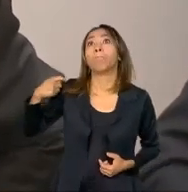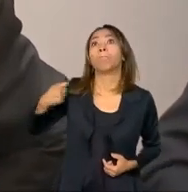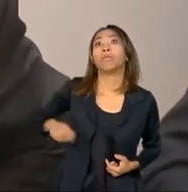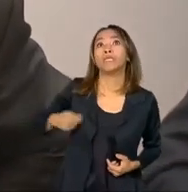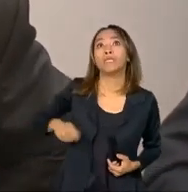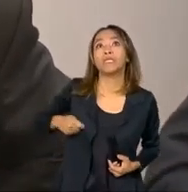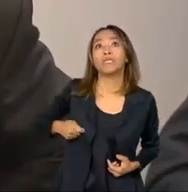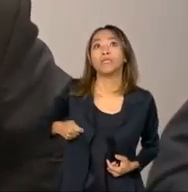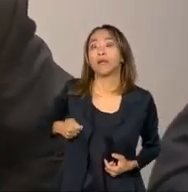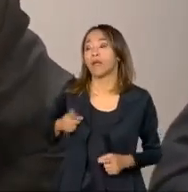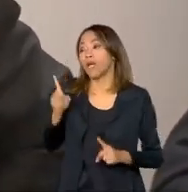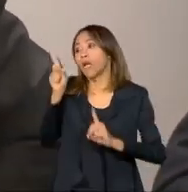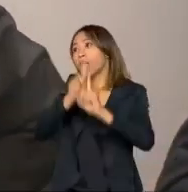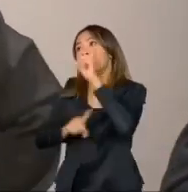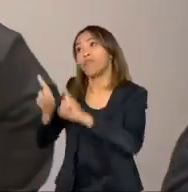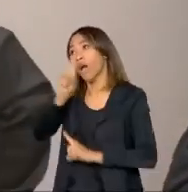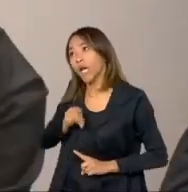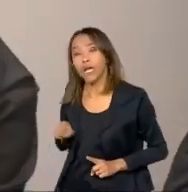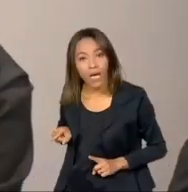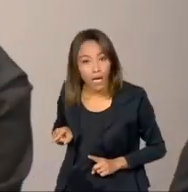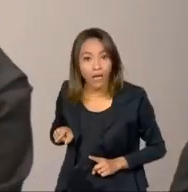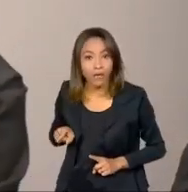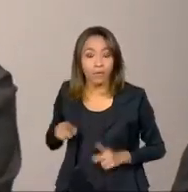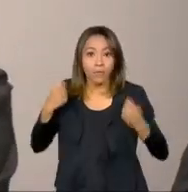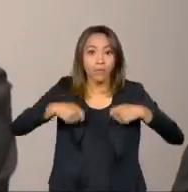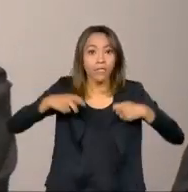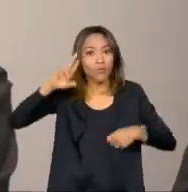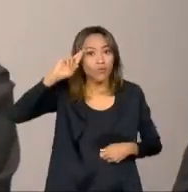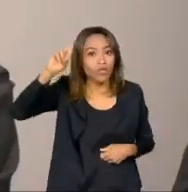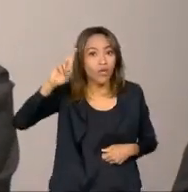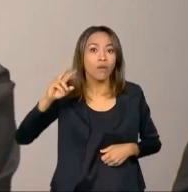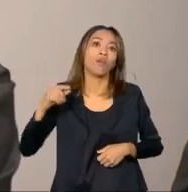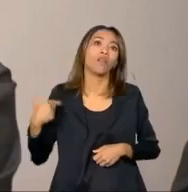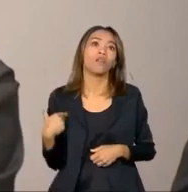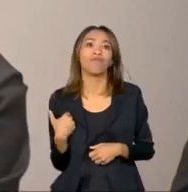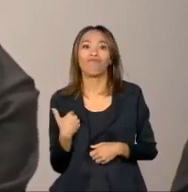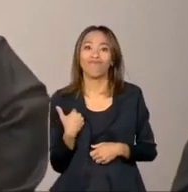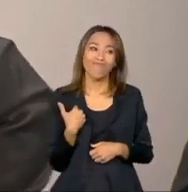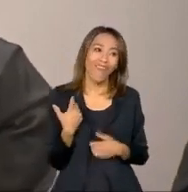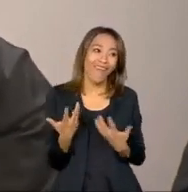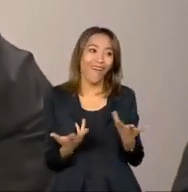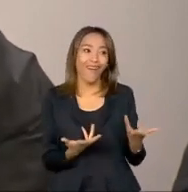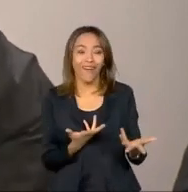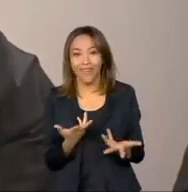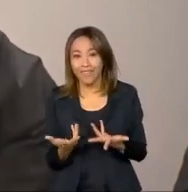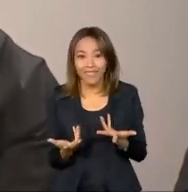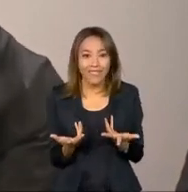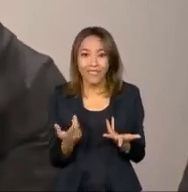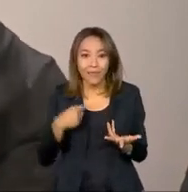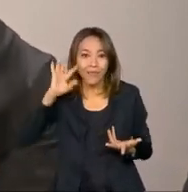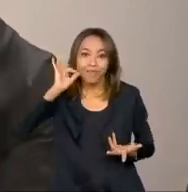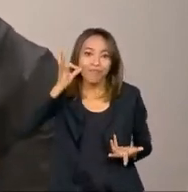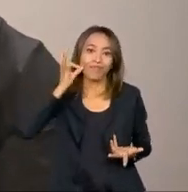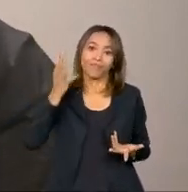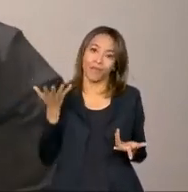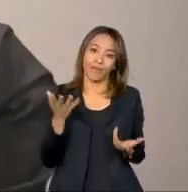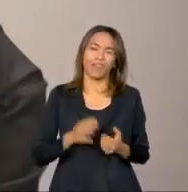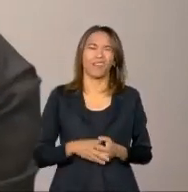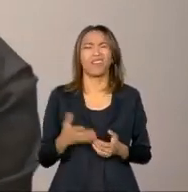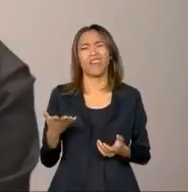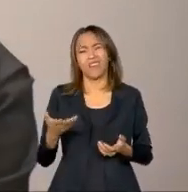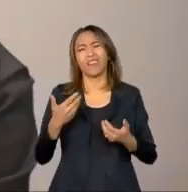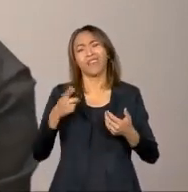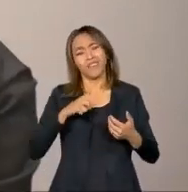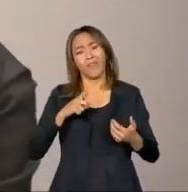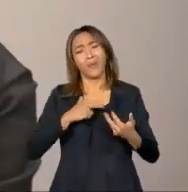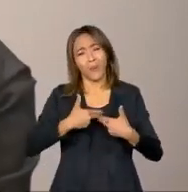ele falha, né? Então, fundo garantidor, construirmos aí, isso é coisa do